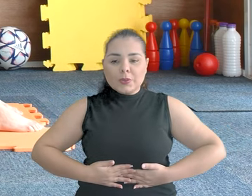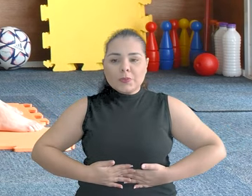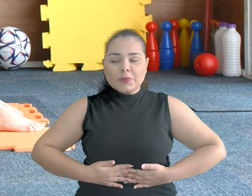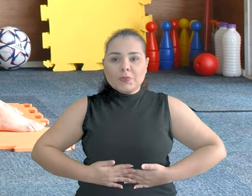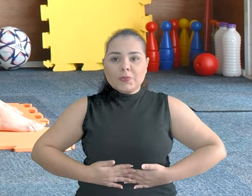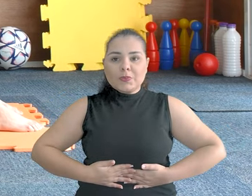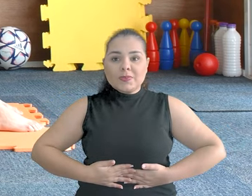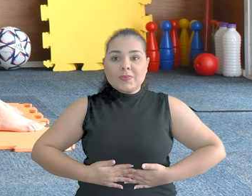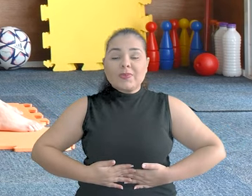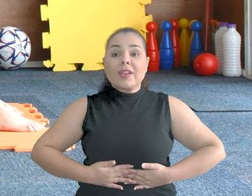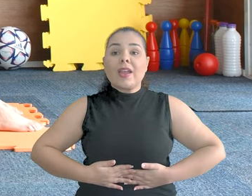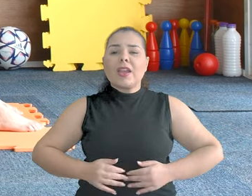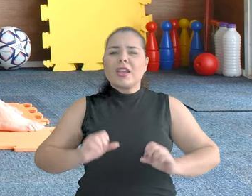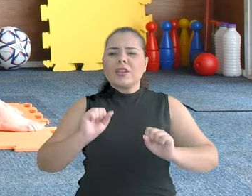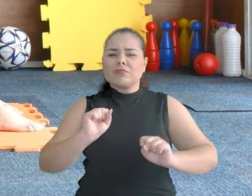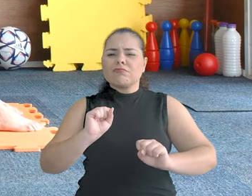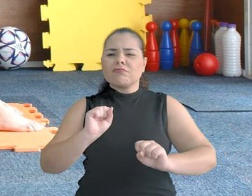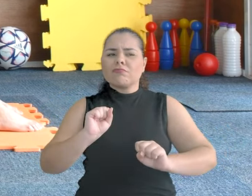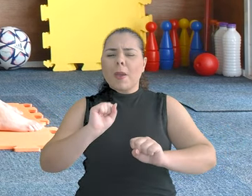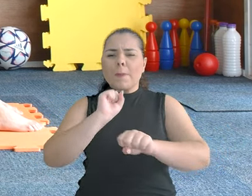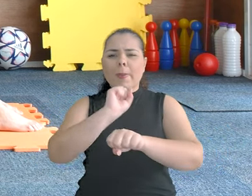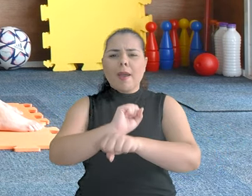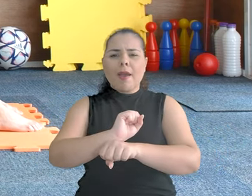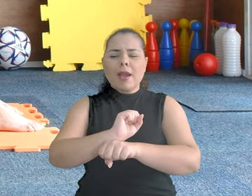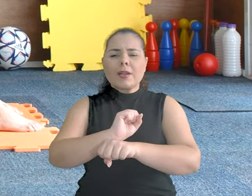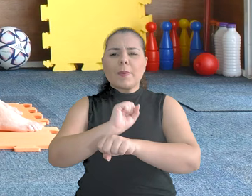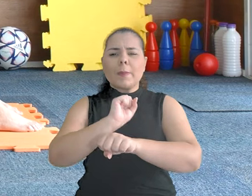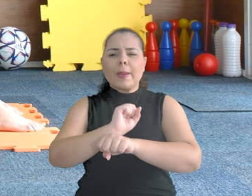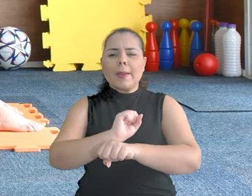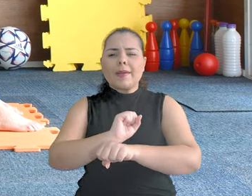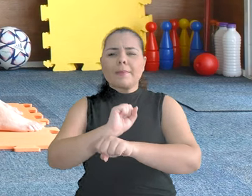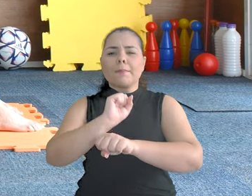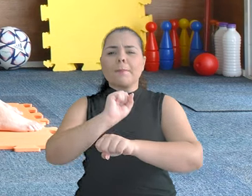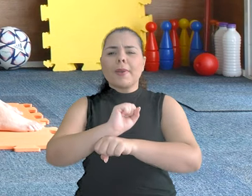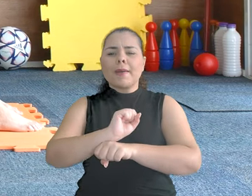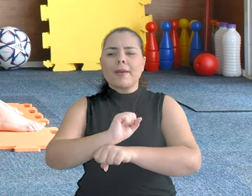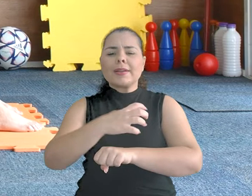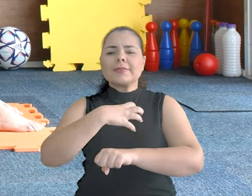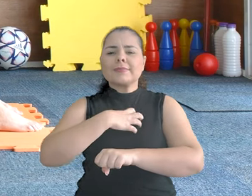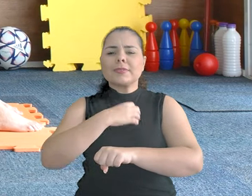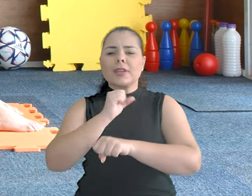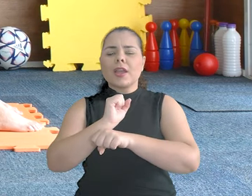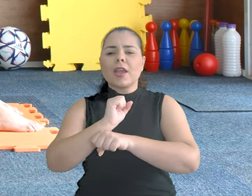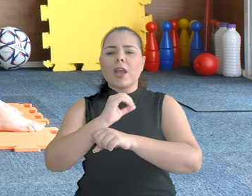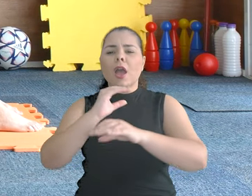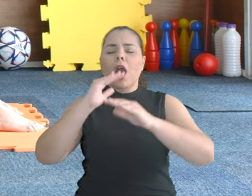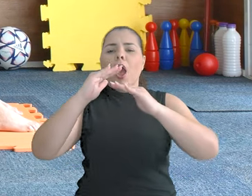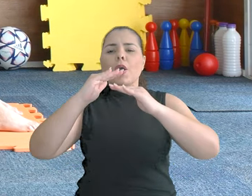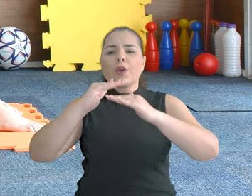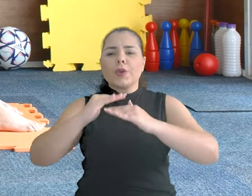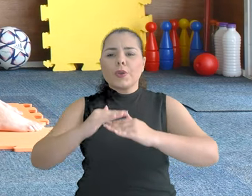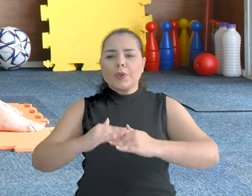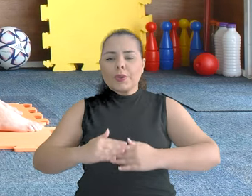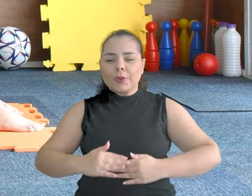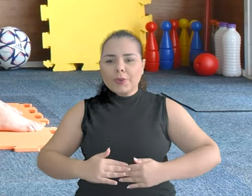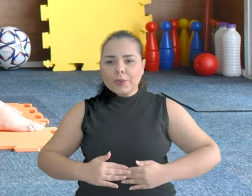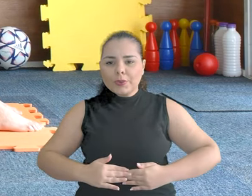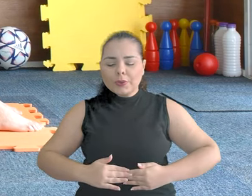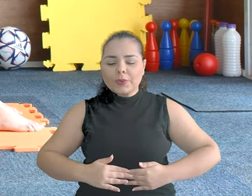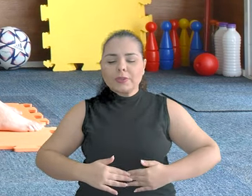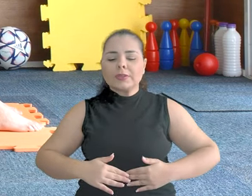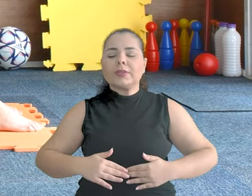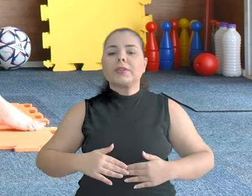alto guardar na barriga fica um pouquinho sustenta sustenta desce